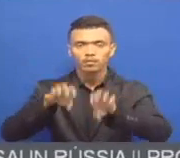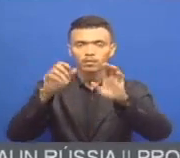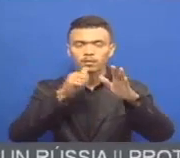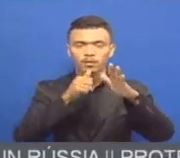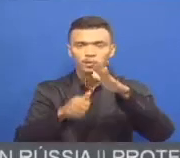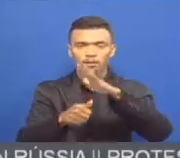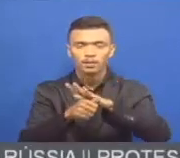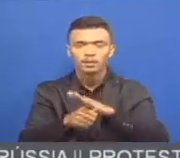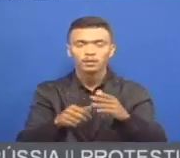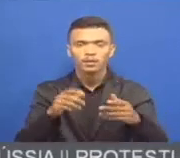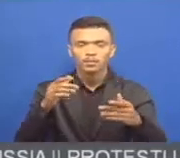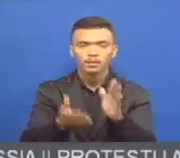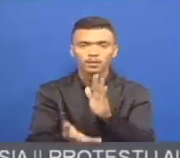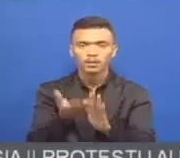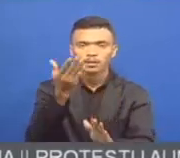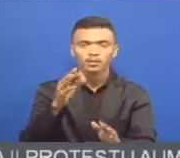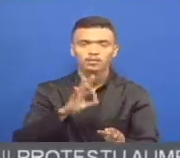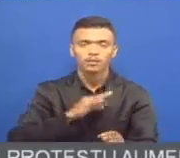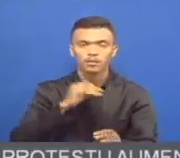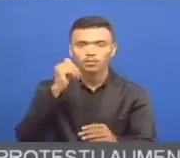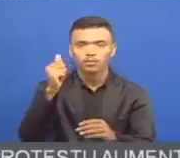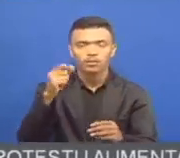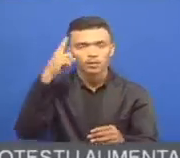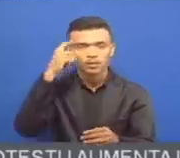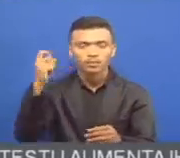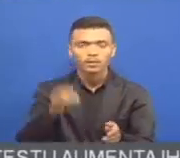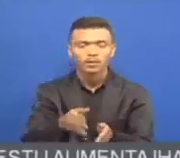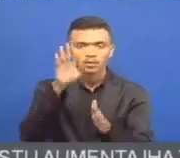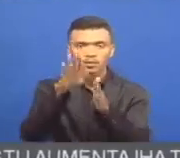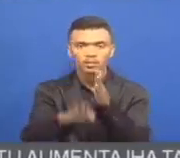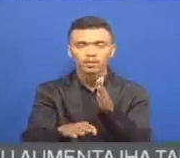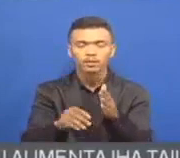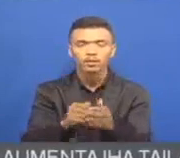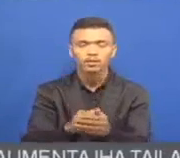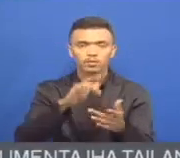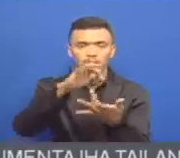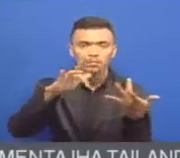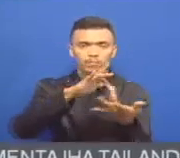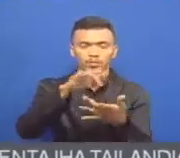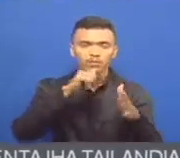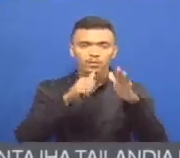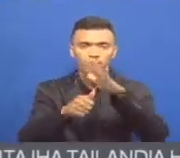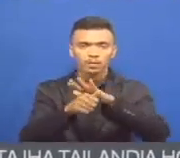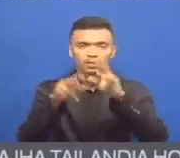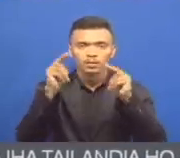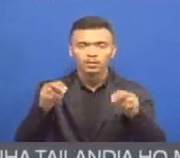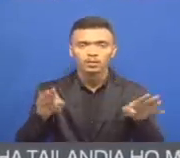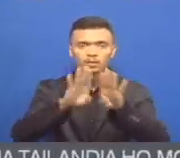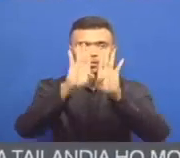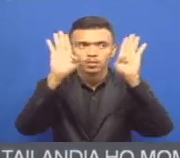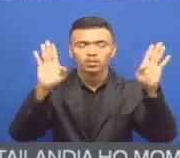ilegal, NBH e a Fatumeia. Também, alto reduz número transação no movimento ilegal, tem que loque